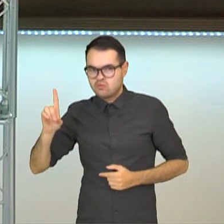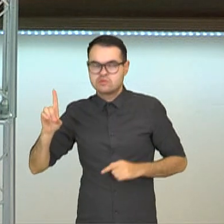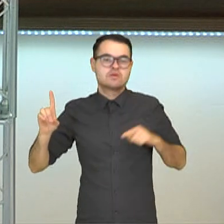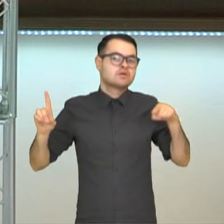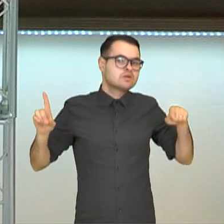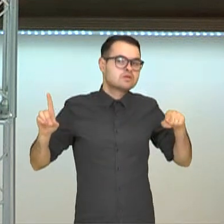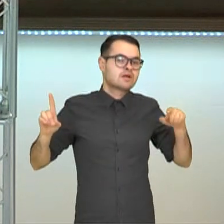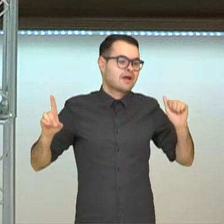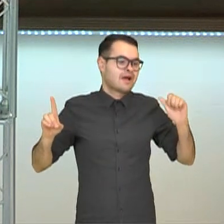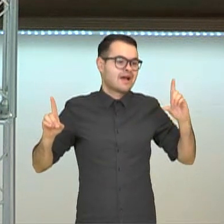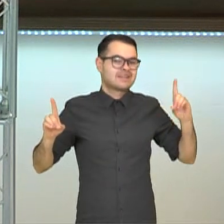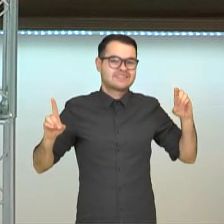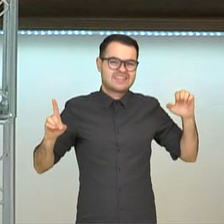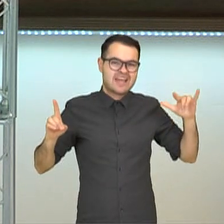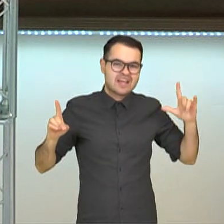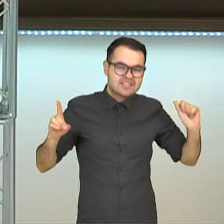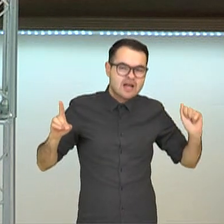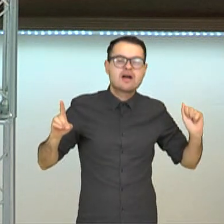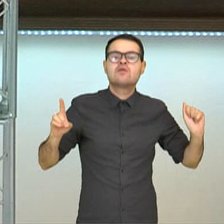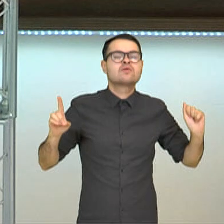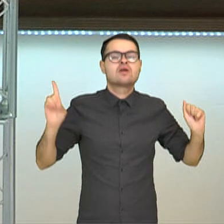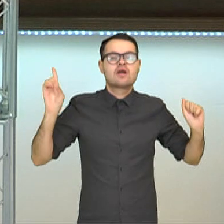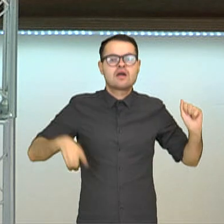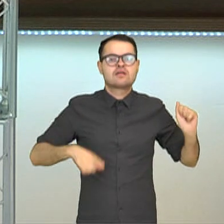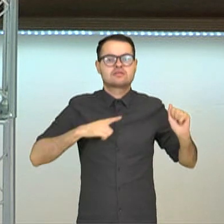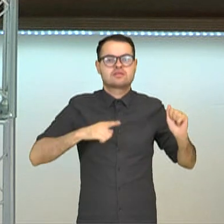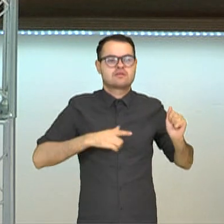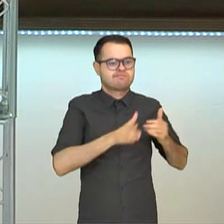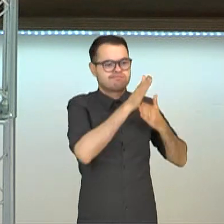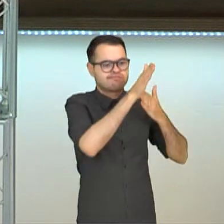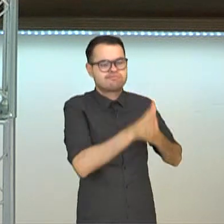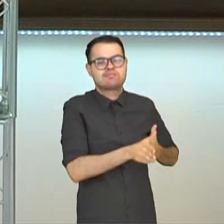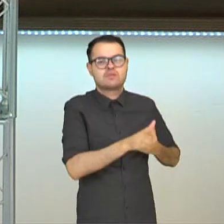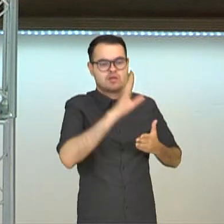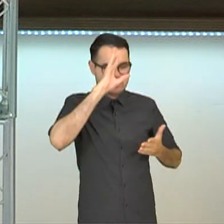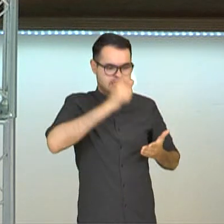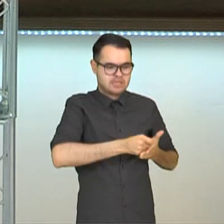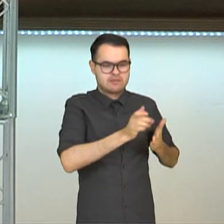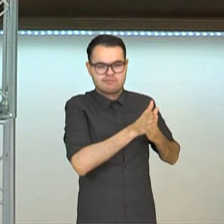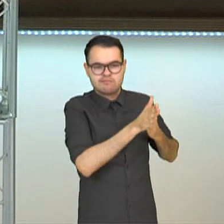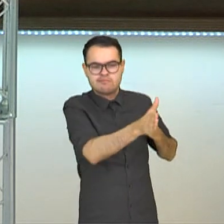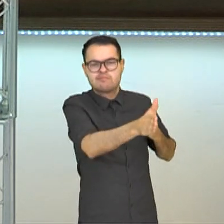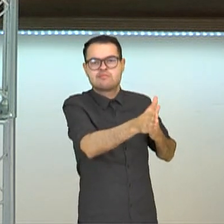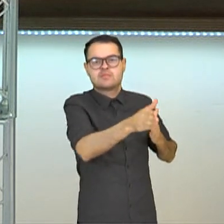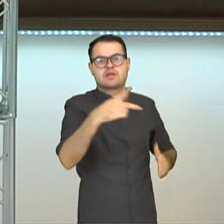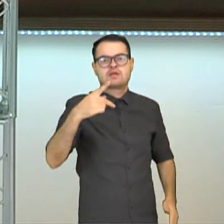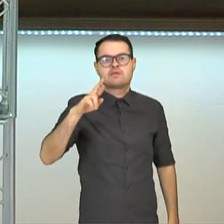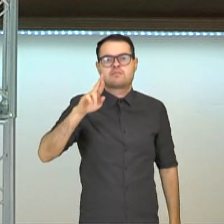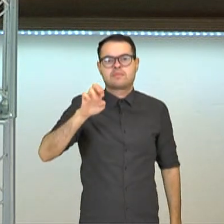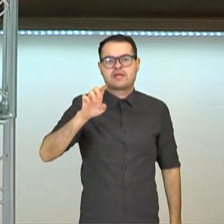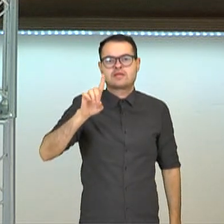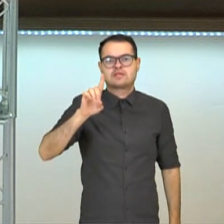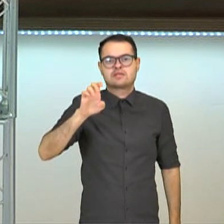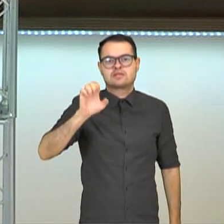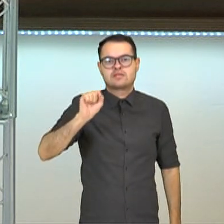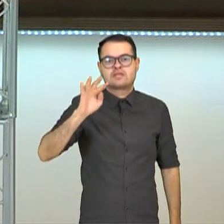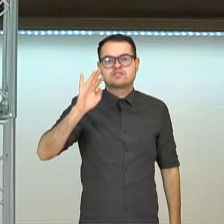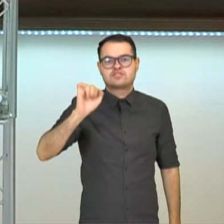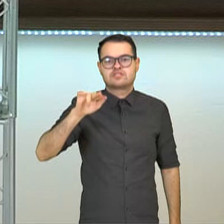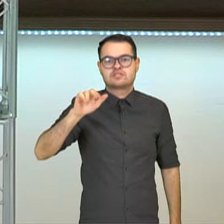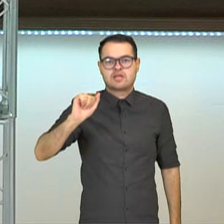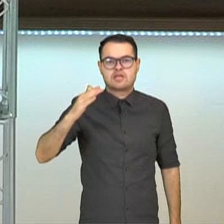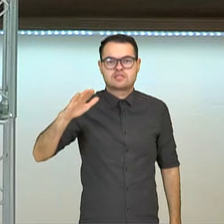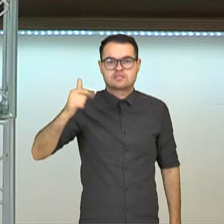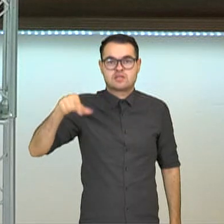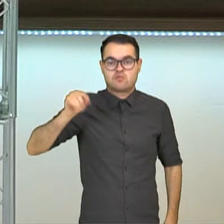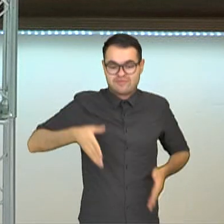Prado, utilizando aí a questão da predestinação, o que é estar predestinado? Como se ao nascer sua vida